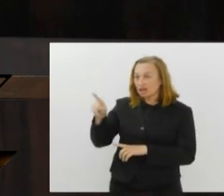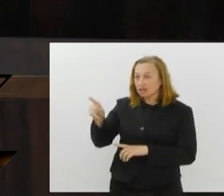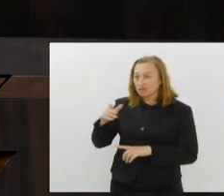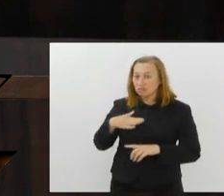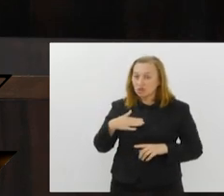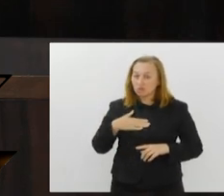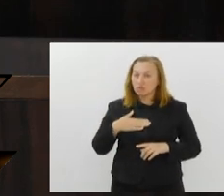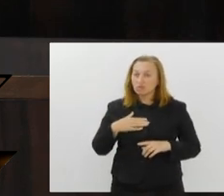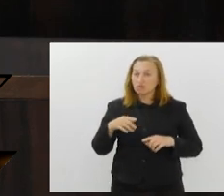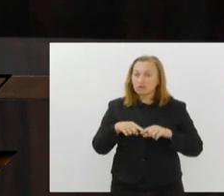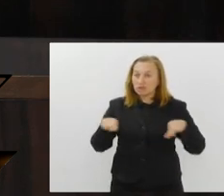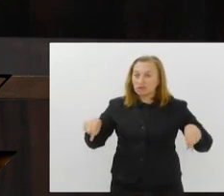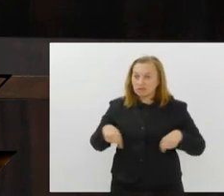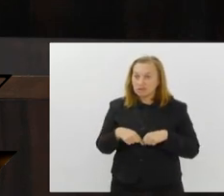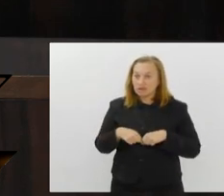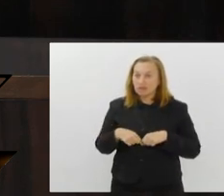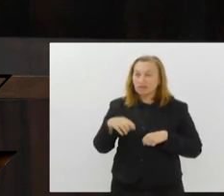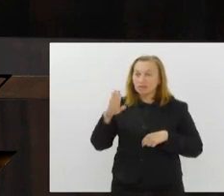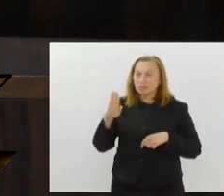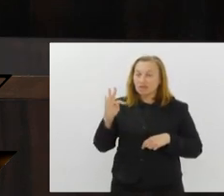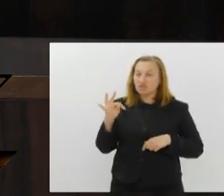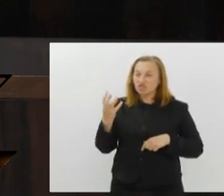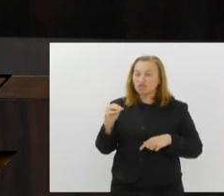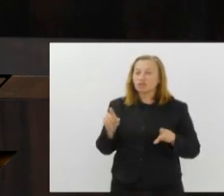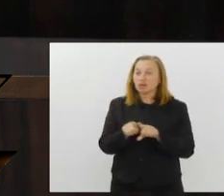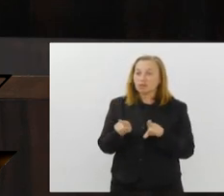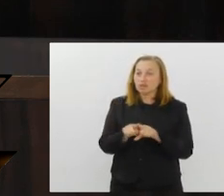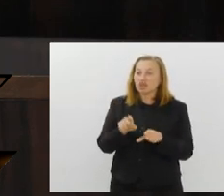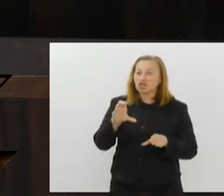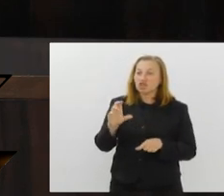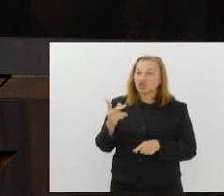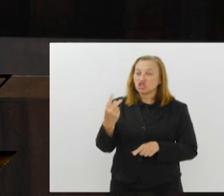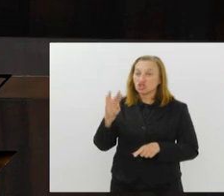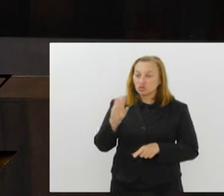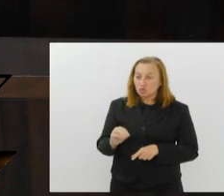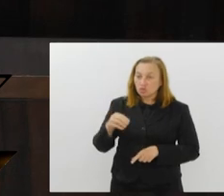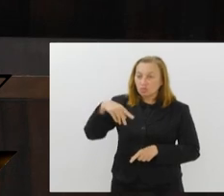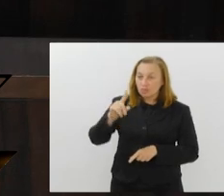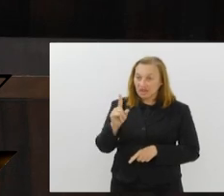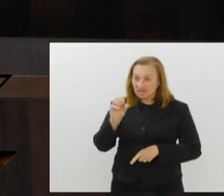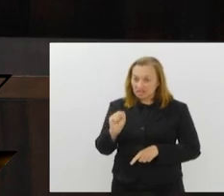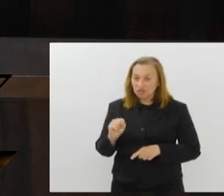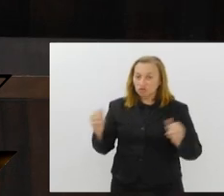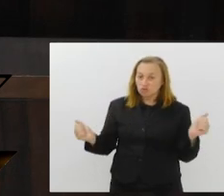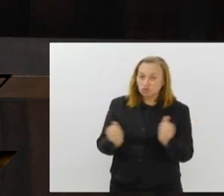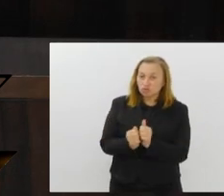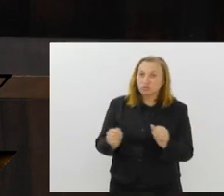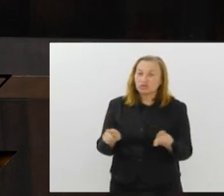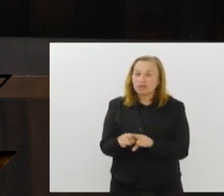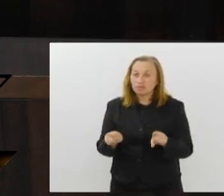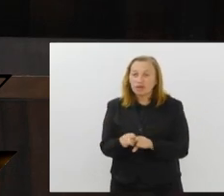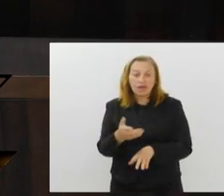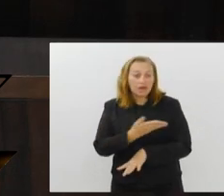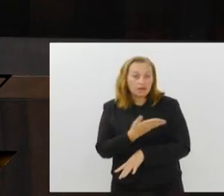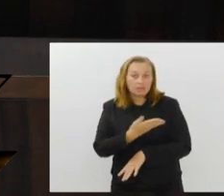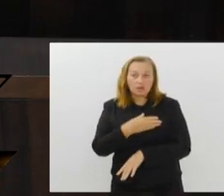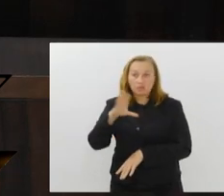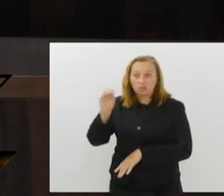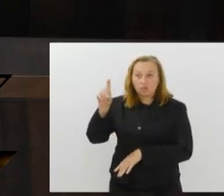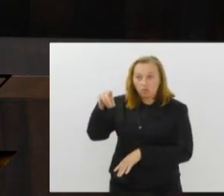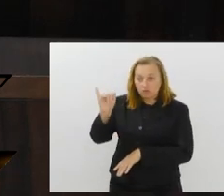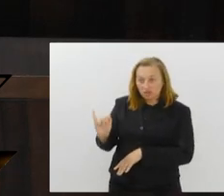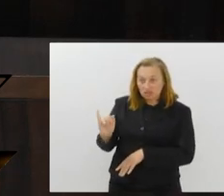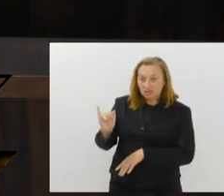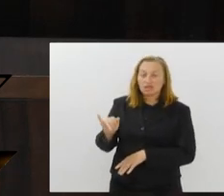gabinete do Betinho e do Chico Mendes juntos e até o nosso amigo Conde que é quem